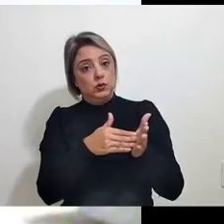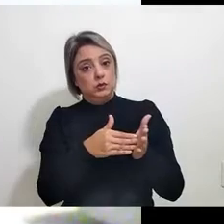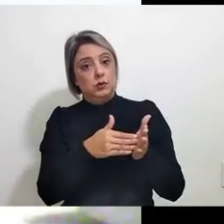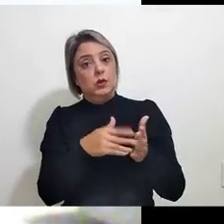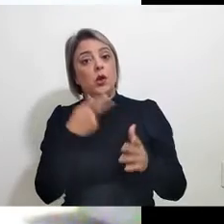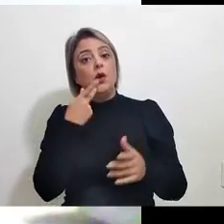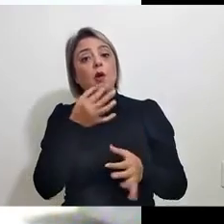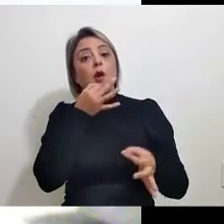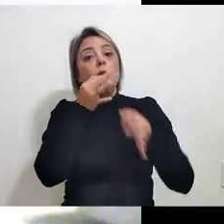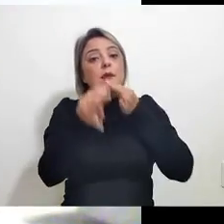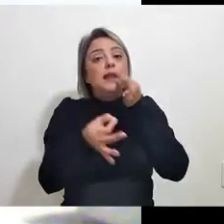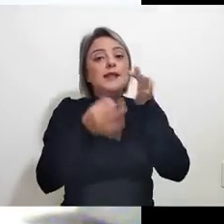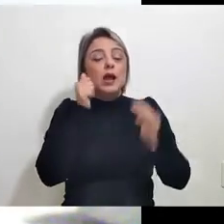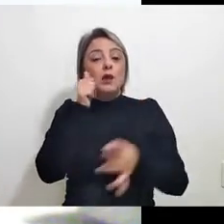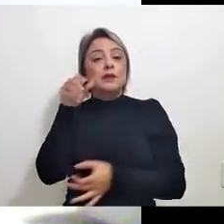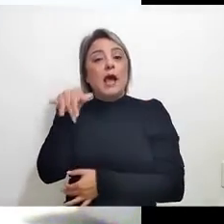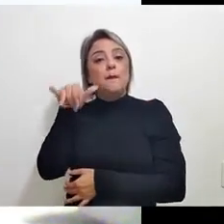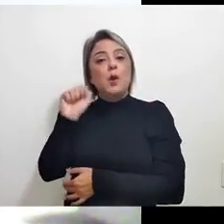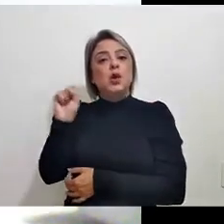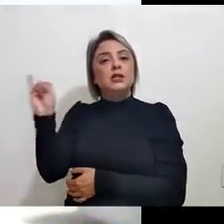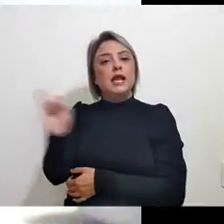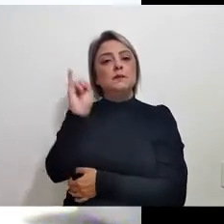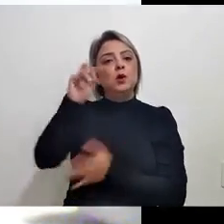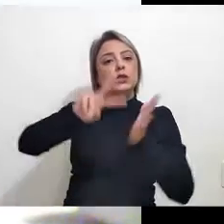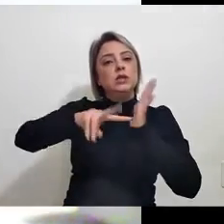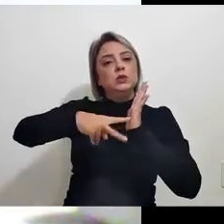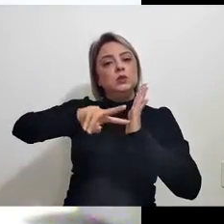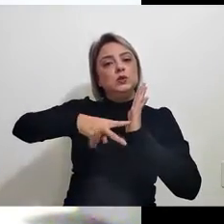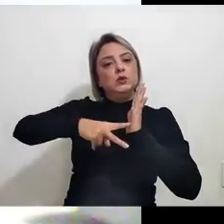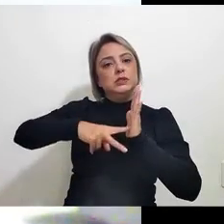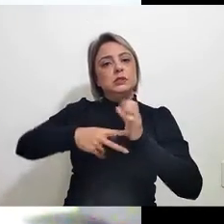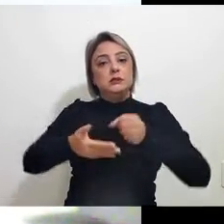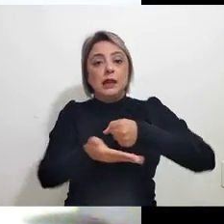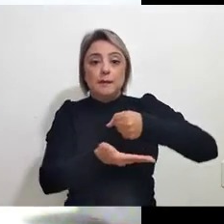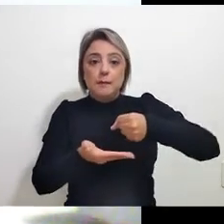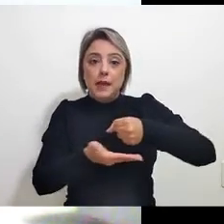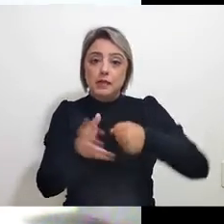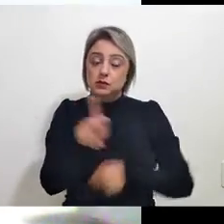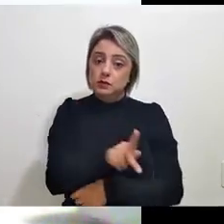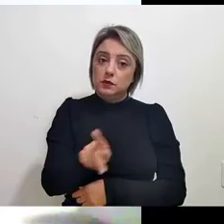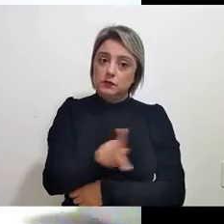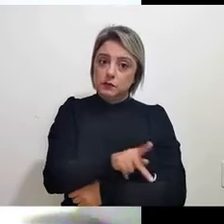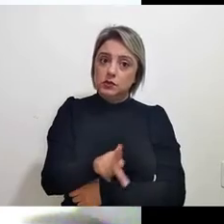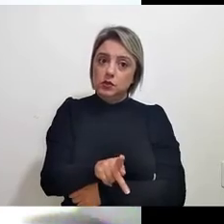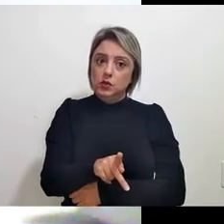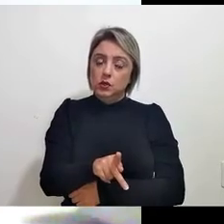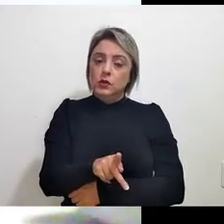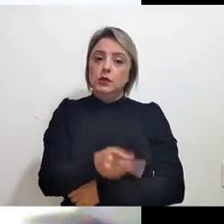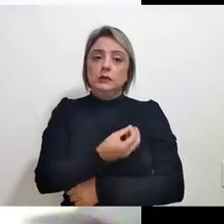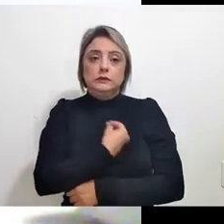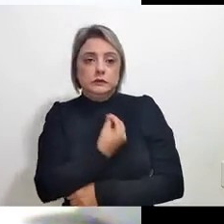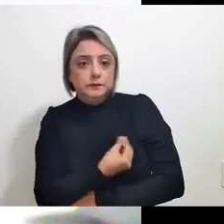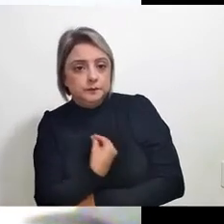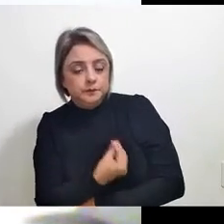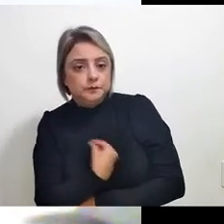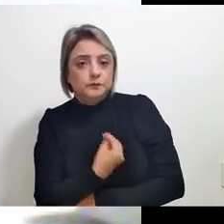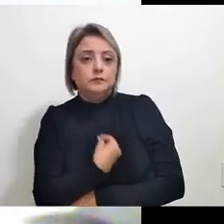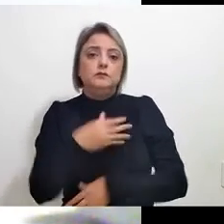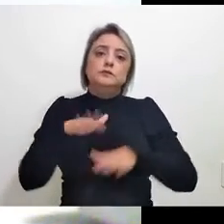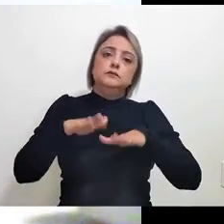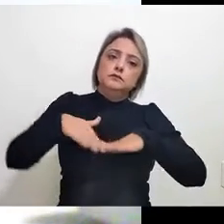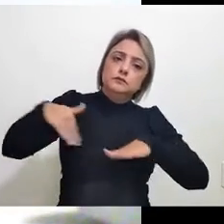dos Professores, ele tem essa função social também, como a escola, da mobilização,